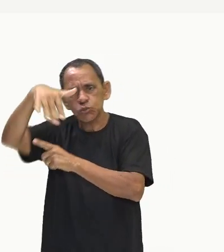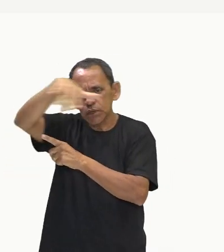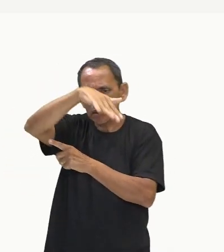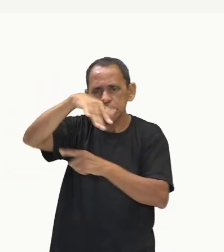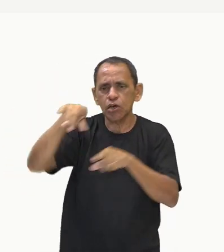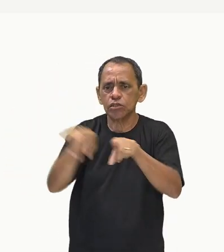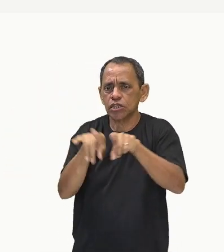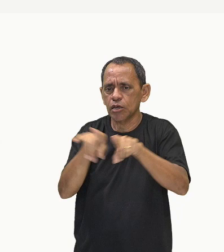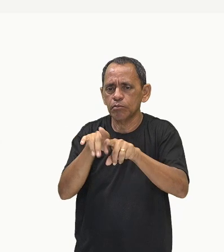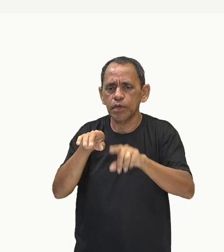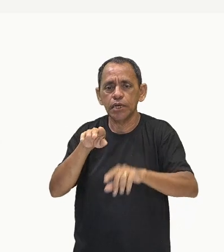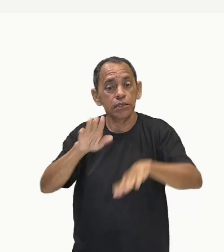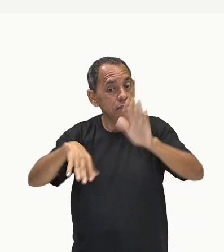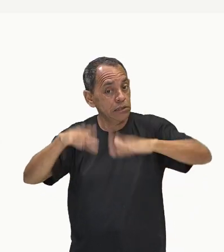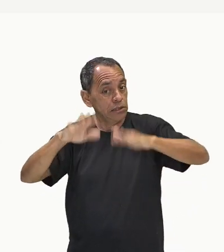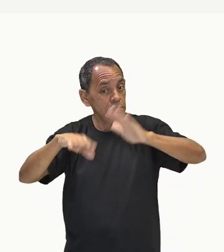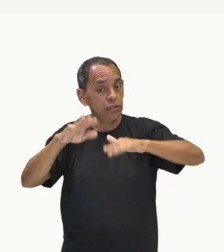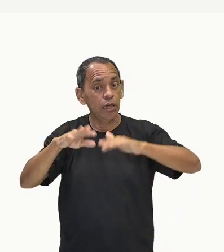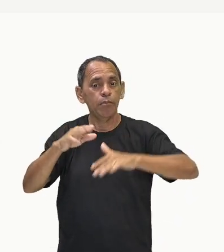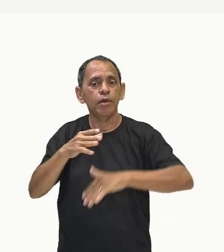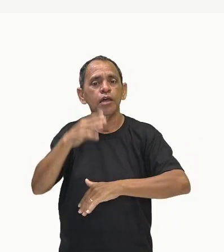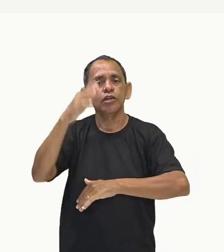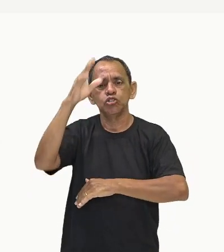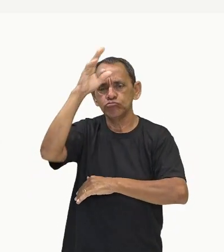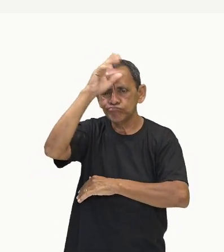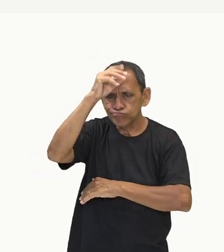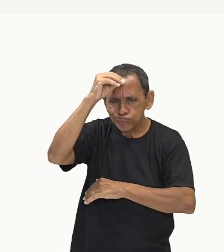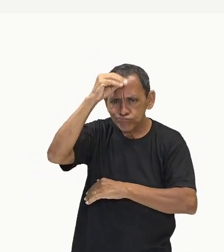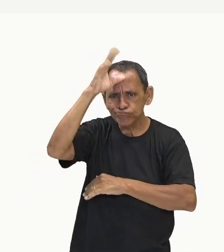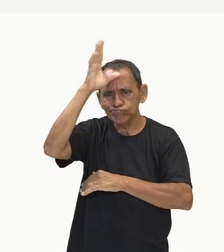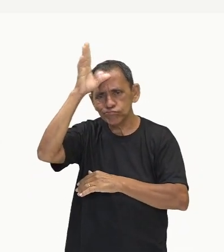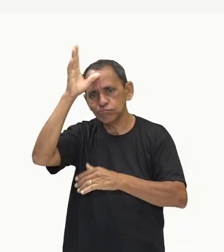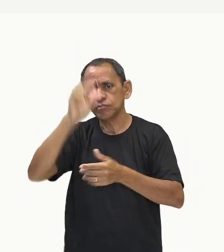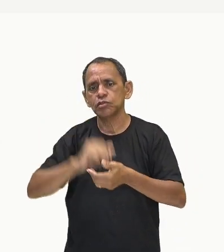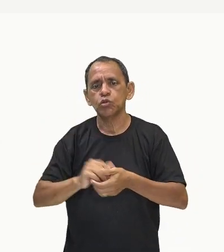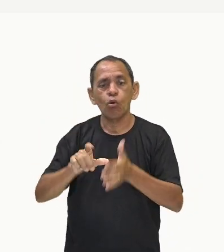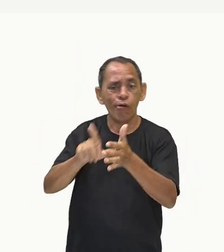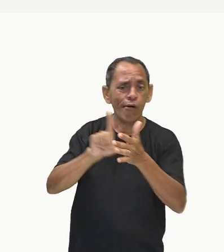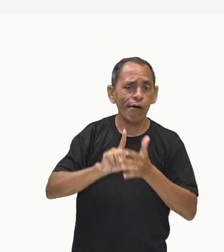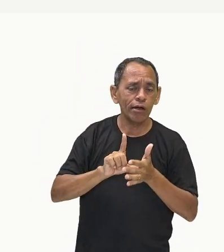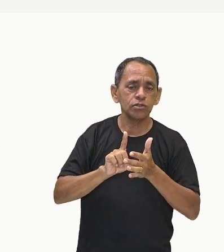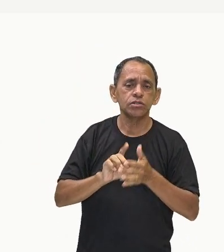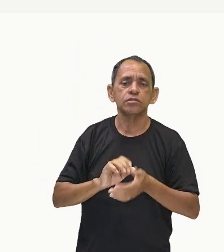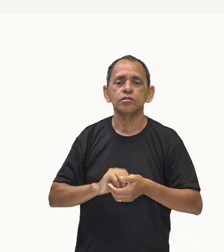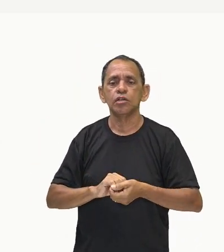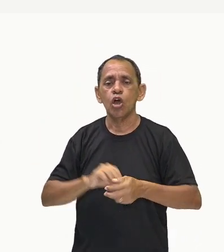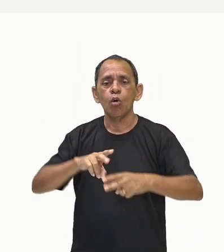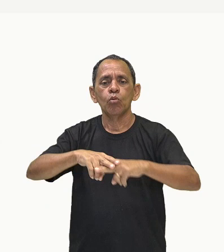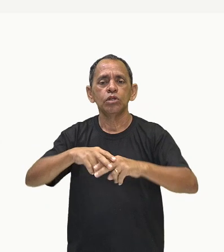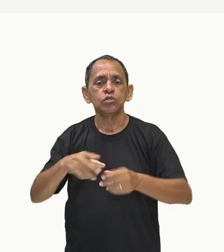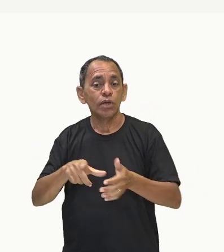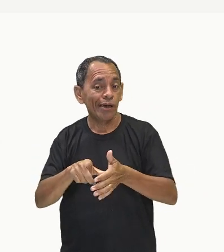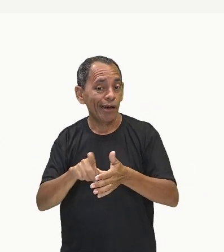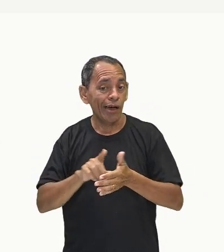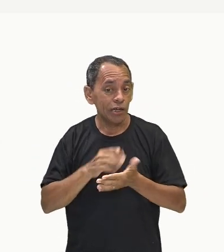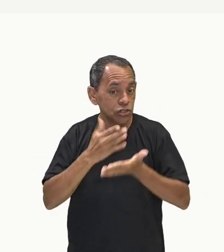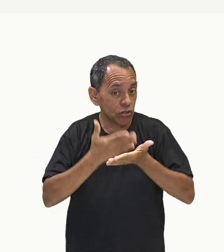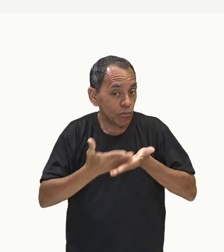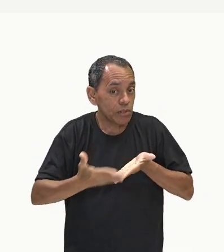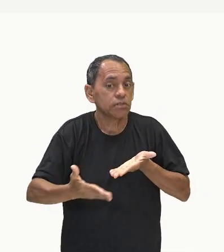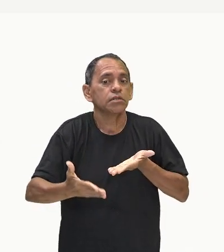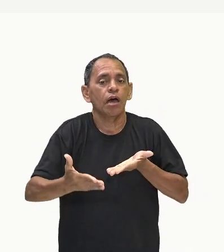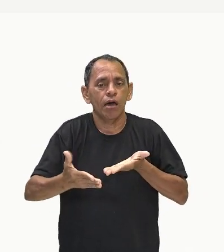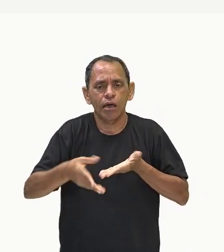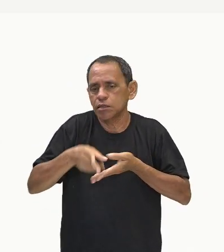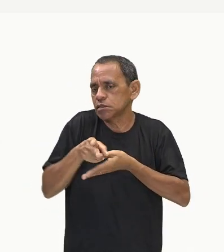do conhecimento prévio de definição. Por isso que antes de nós darmos início ao nosso conteúdo, sempre